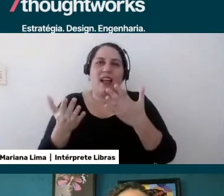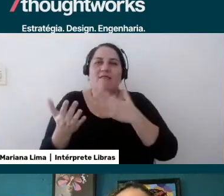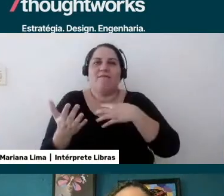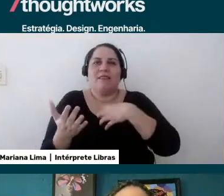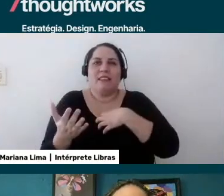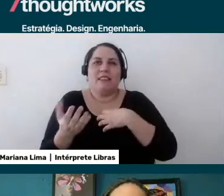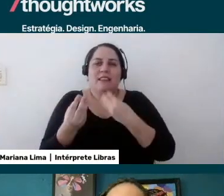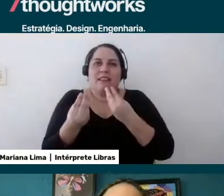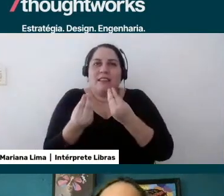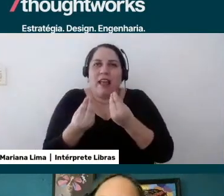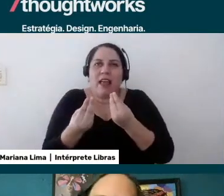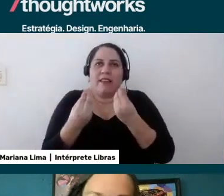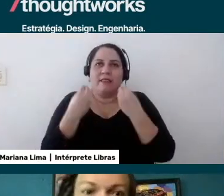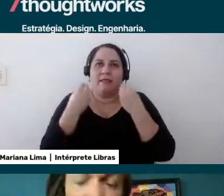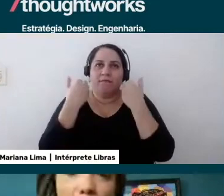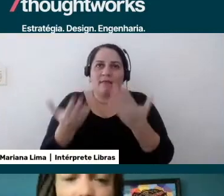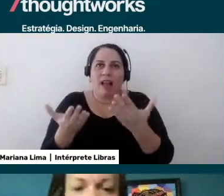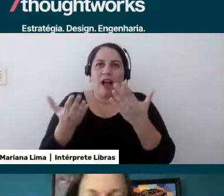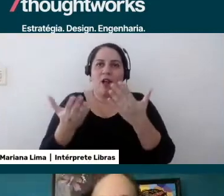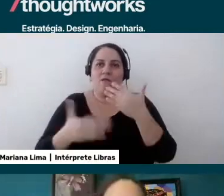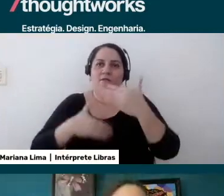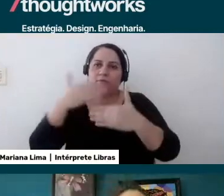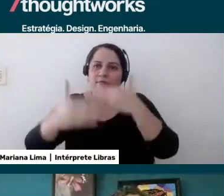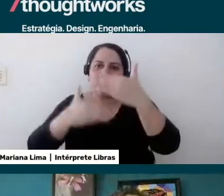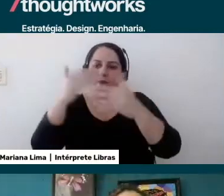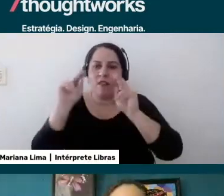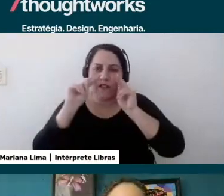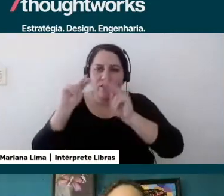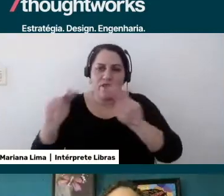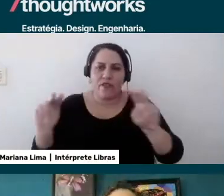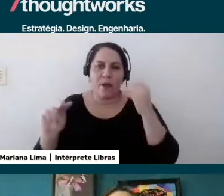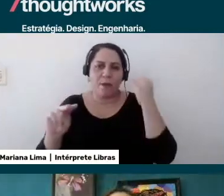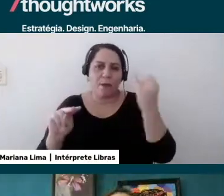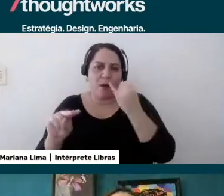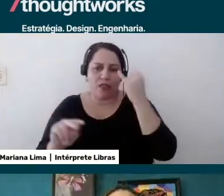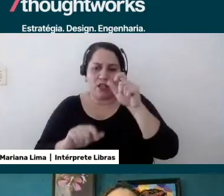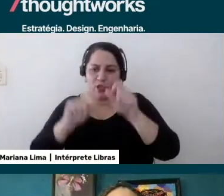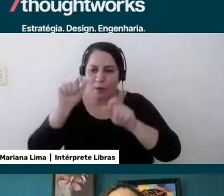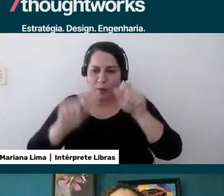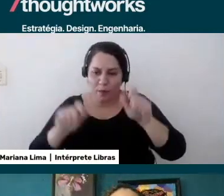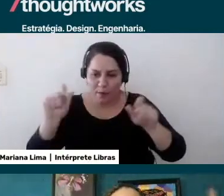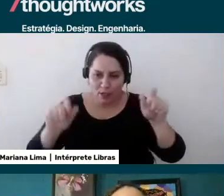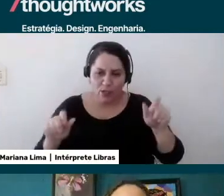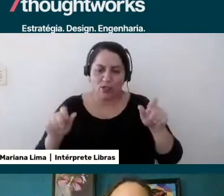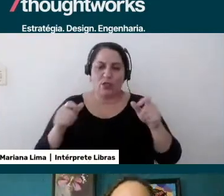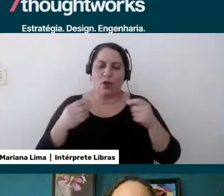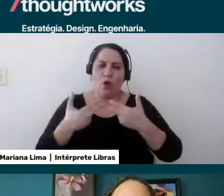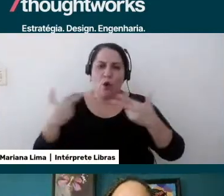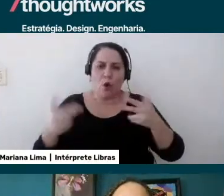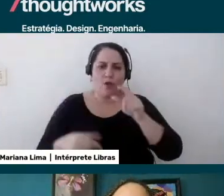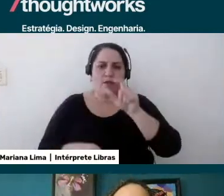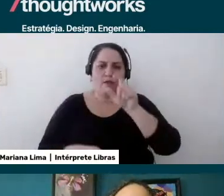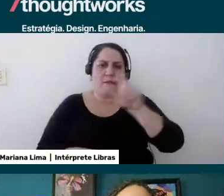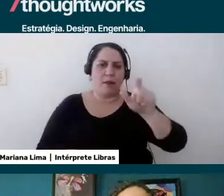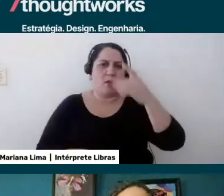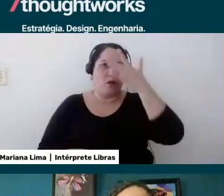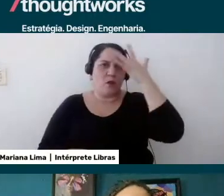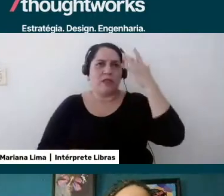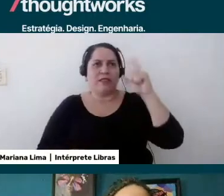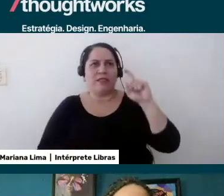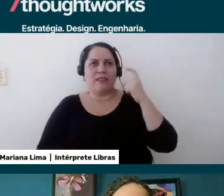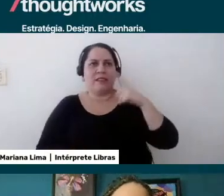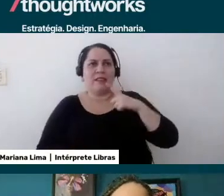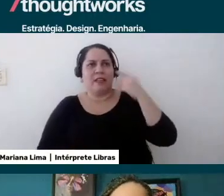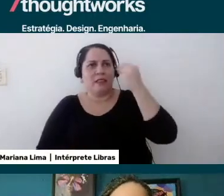que já mostra a potência e a importância de ter pessoas, né, que têm as vivências, que têm esse olhar ampliado